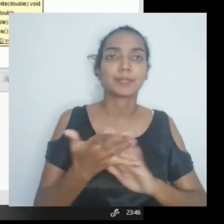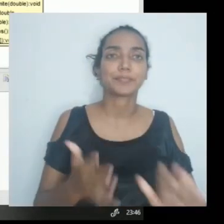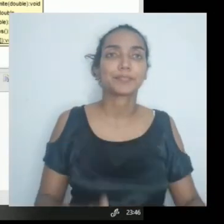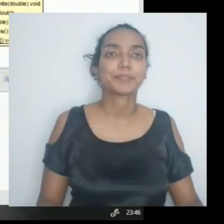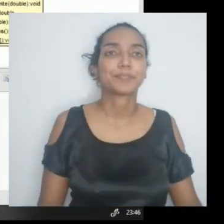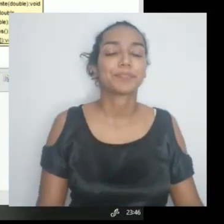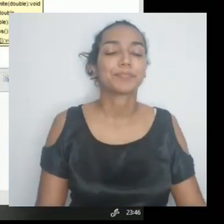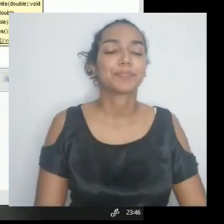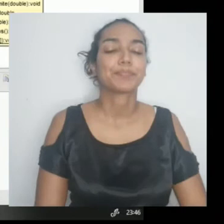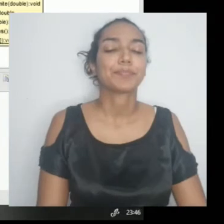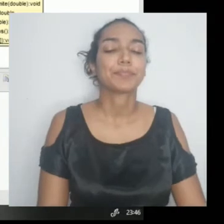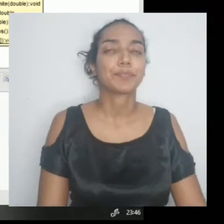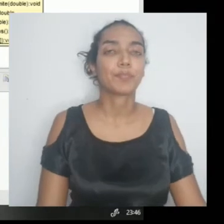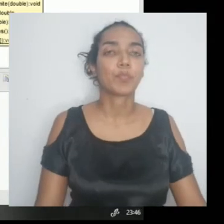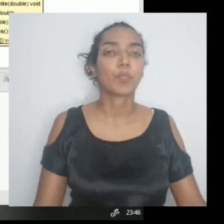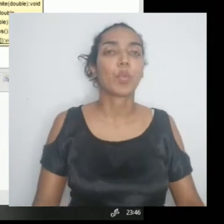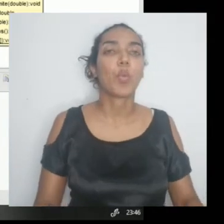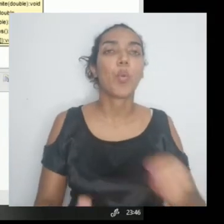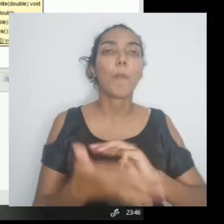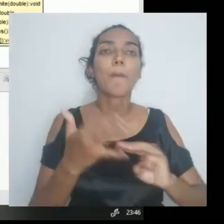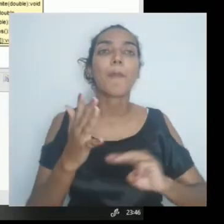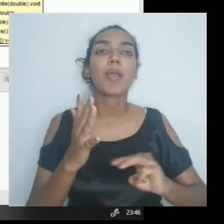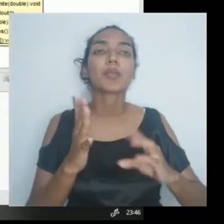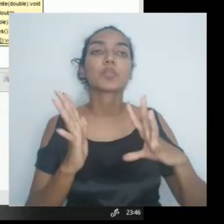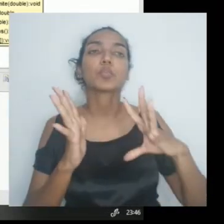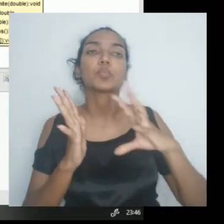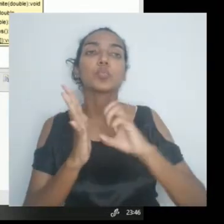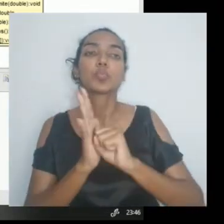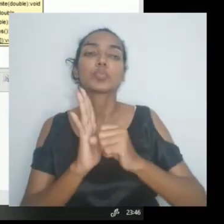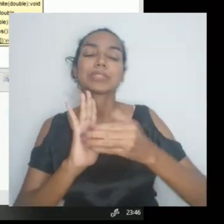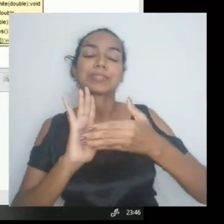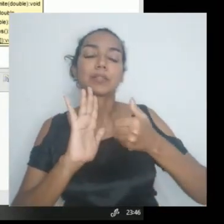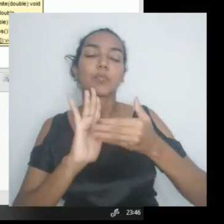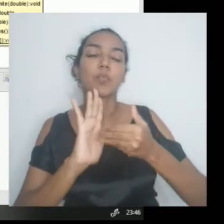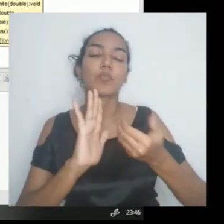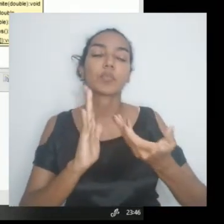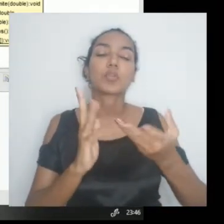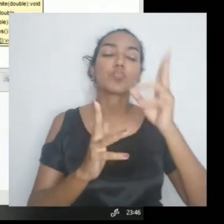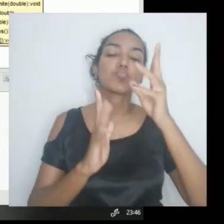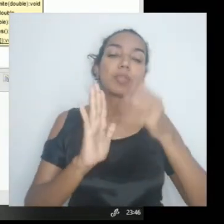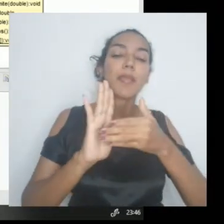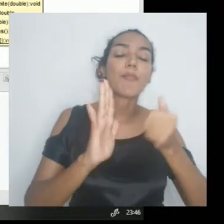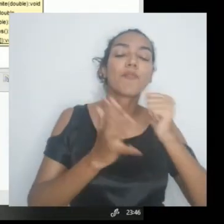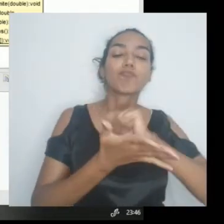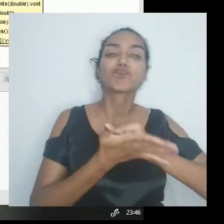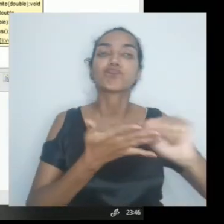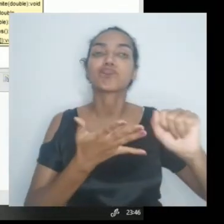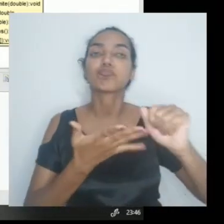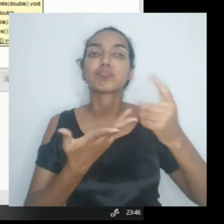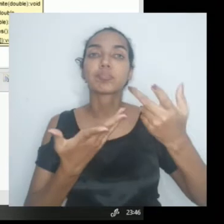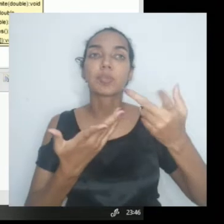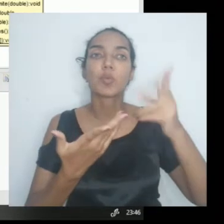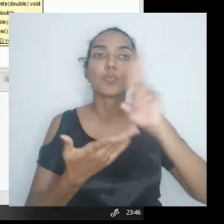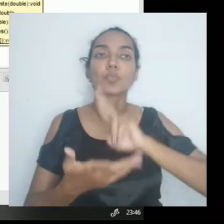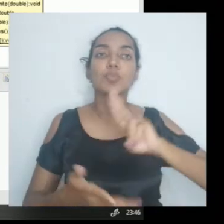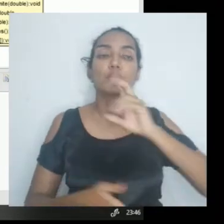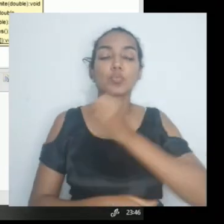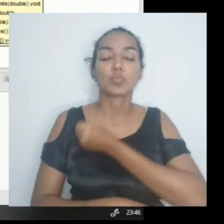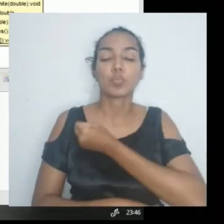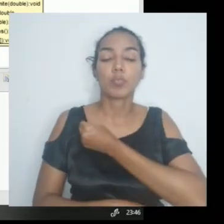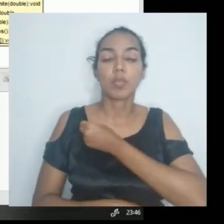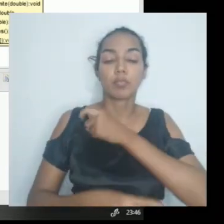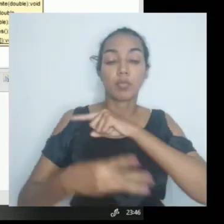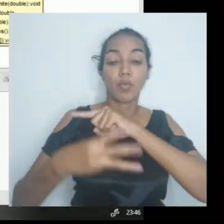baseado no número dela. Então, tanto poupanças quanto contas especiais, quanto contas, tem um número como um identificador. E